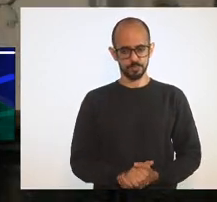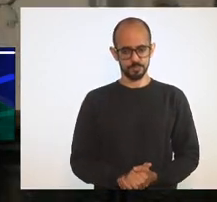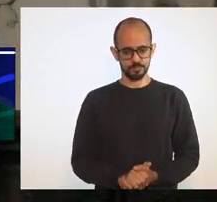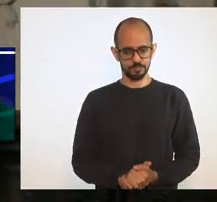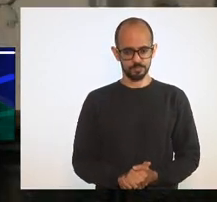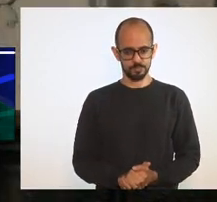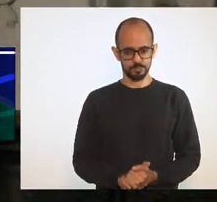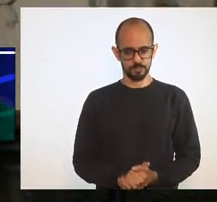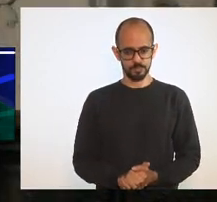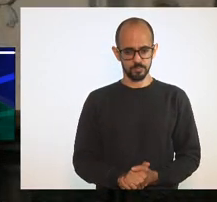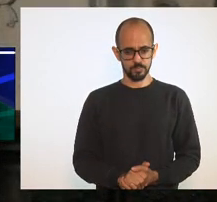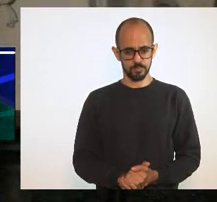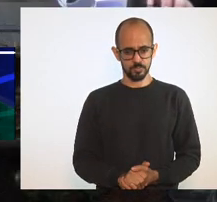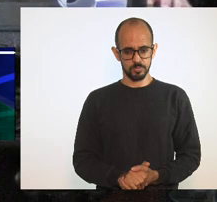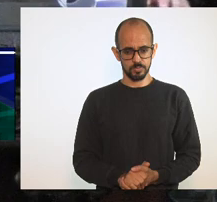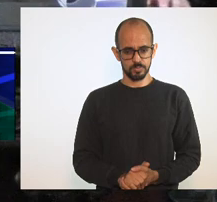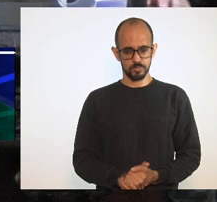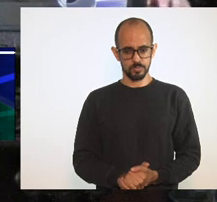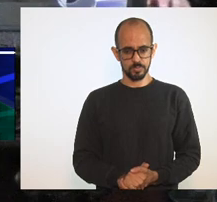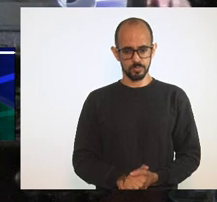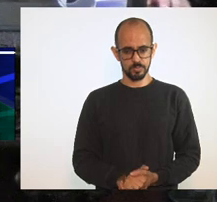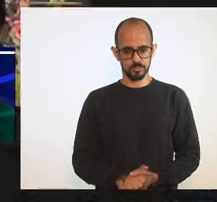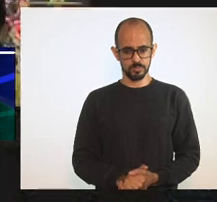presidente. Valdeque Carneiro.